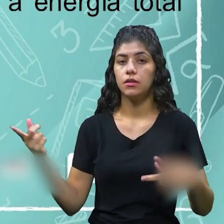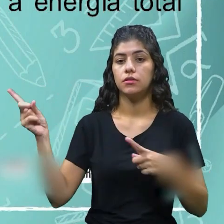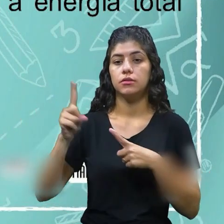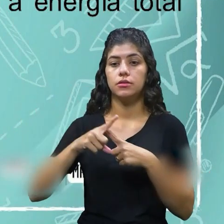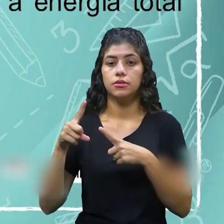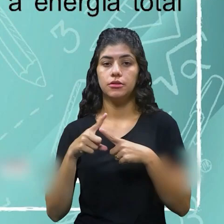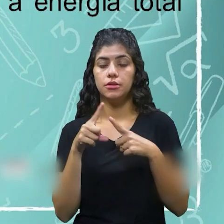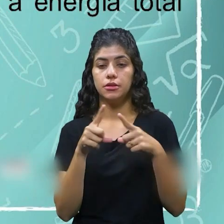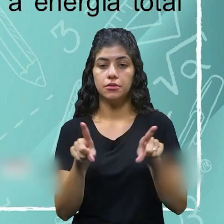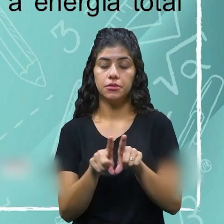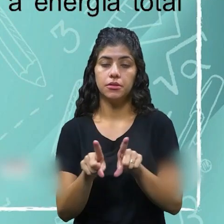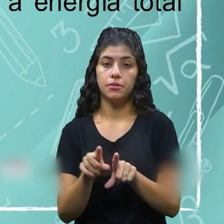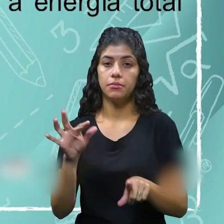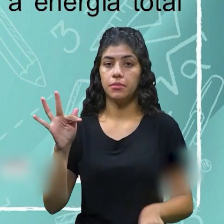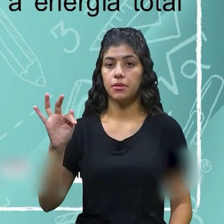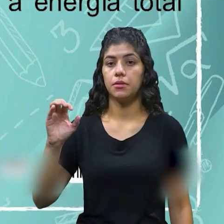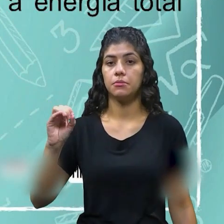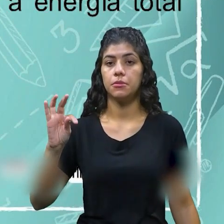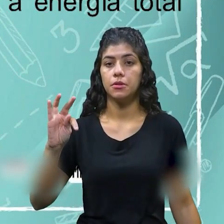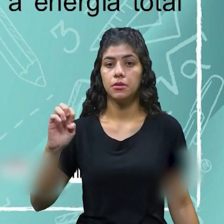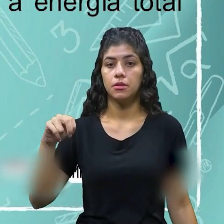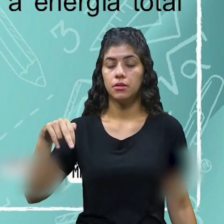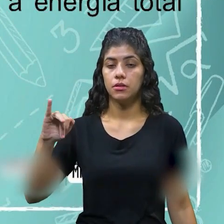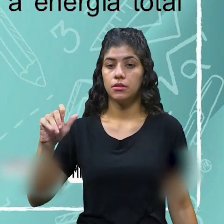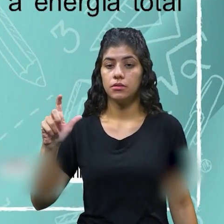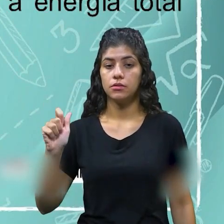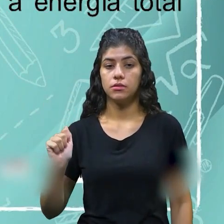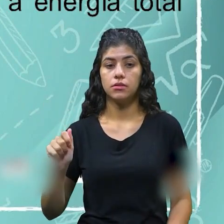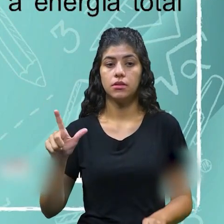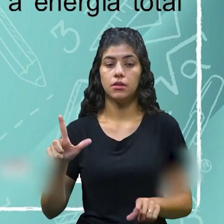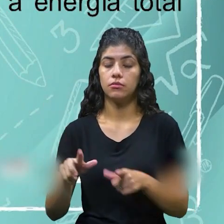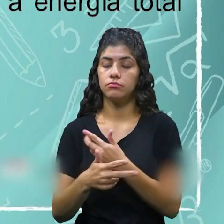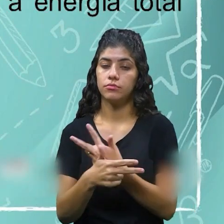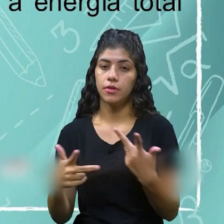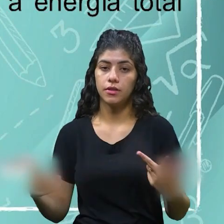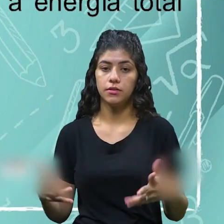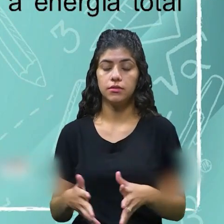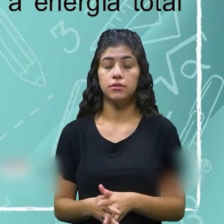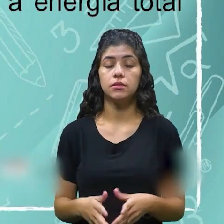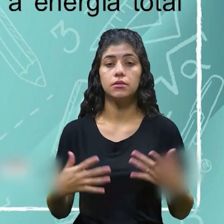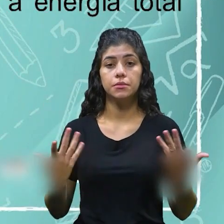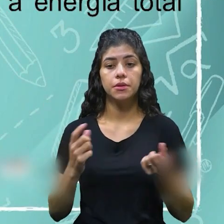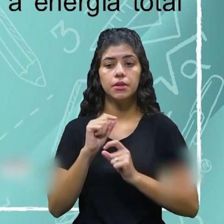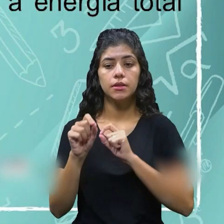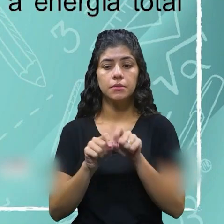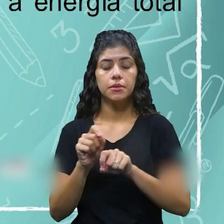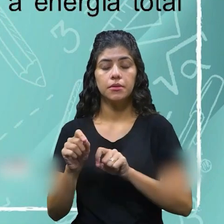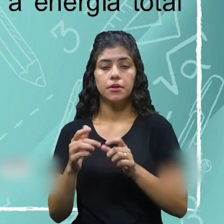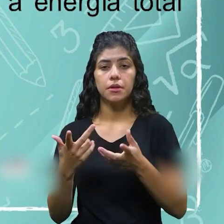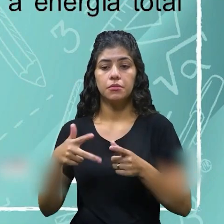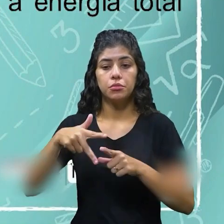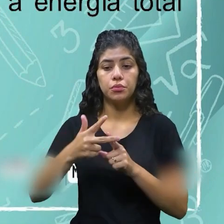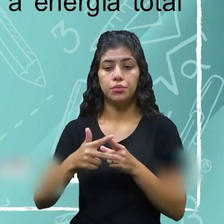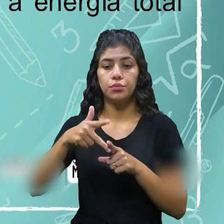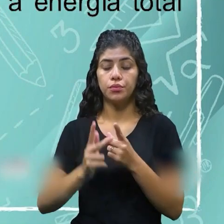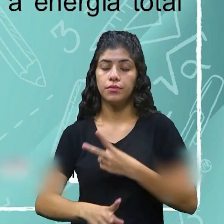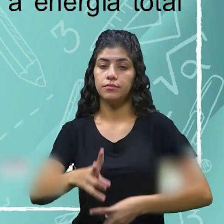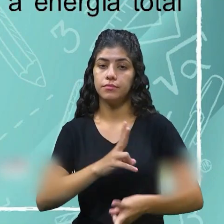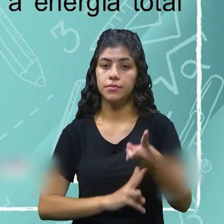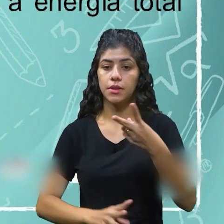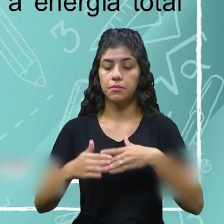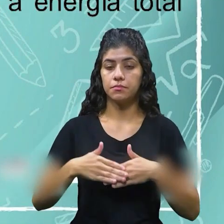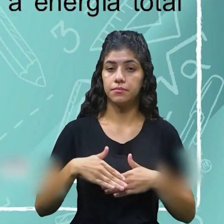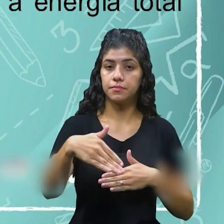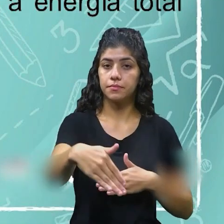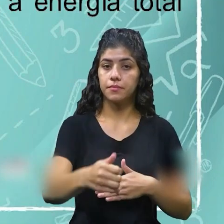de energia potencial, seja ela gravitacional, elástica, entre elas. Embora a energia mecânica seja sempre